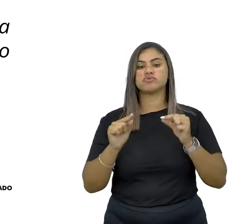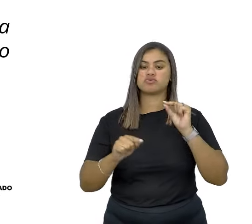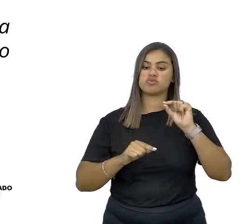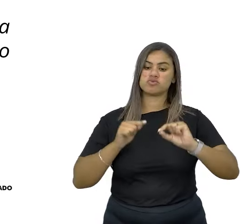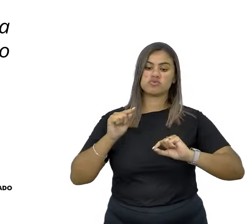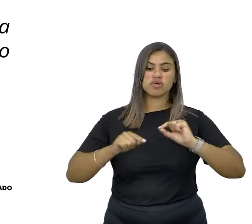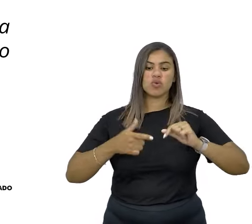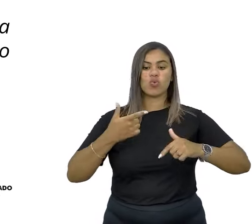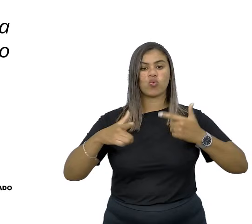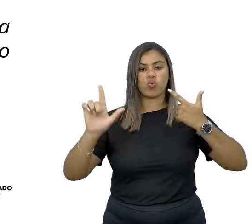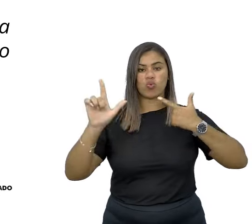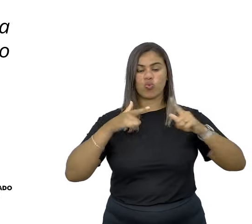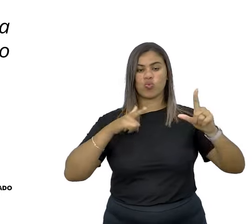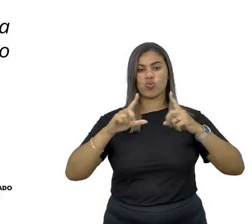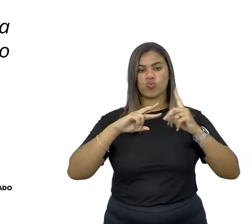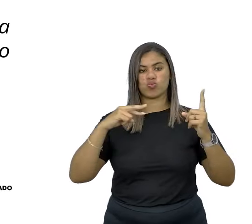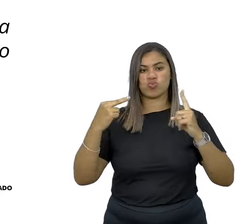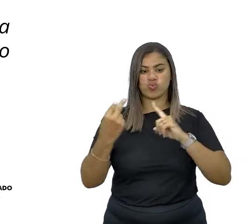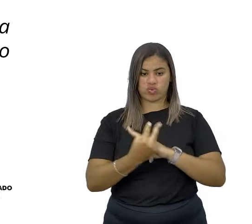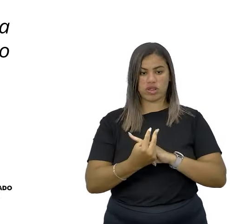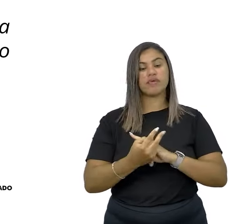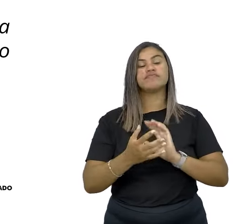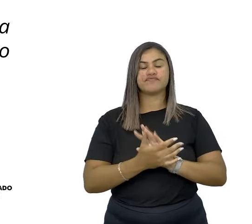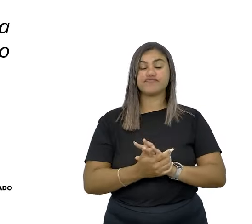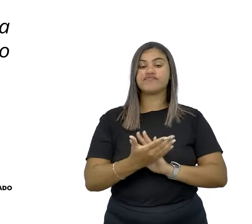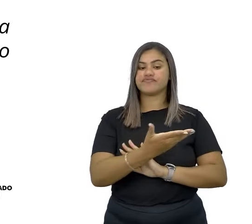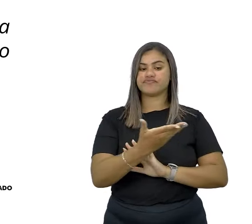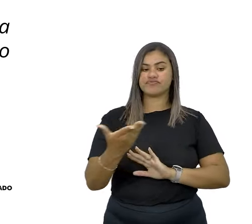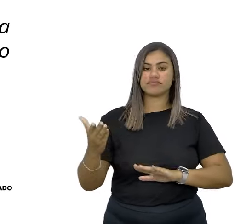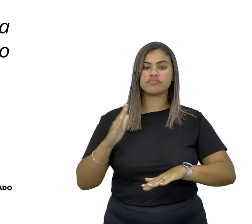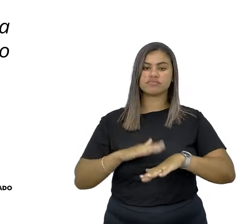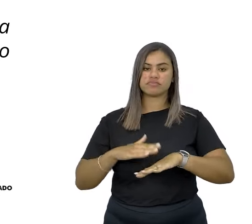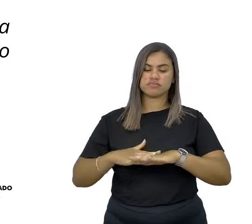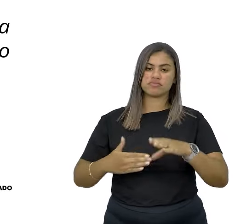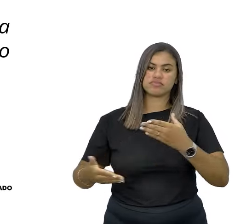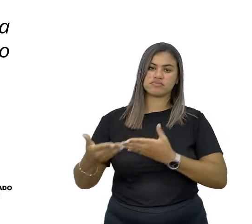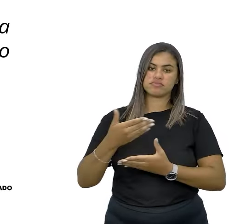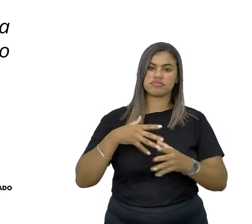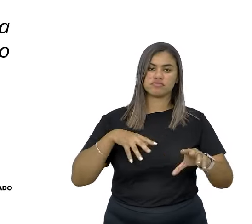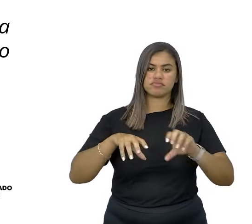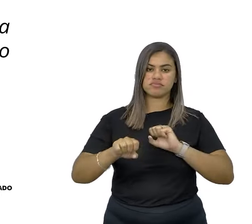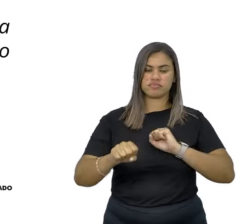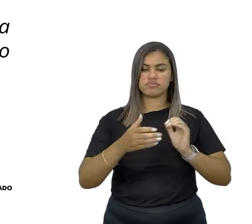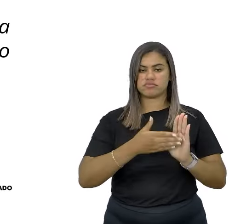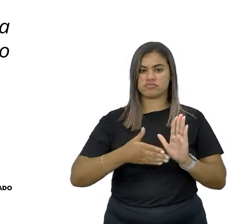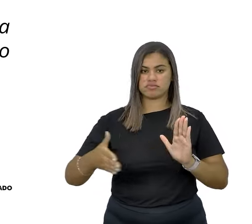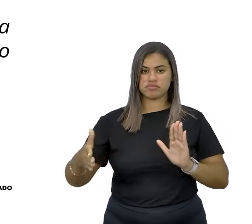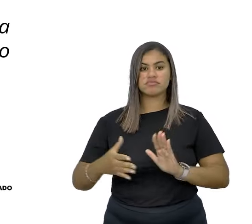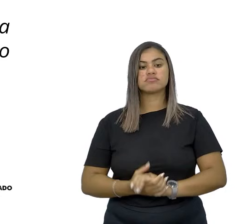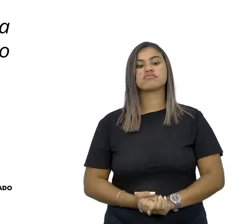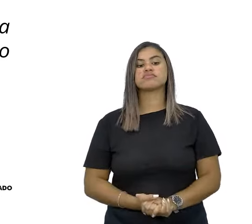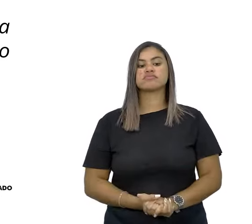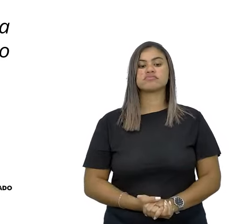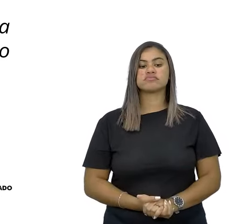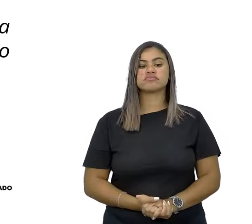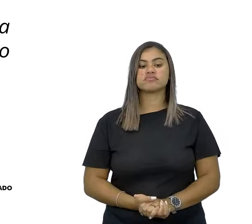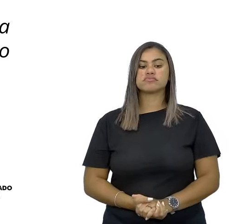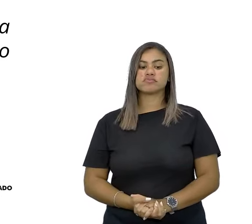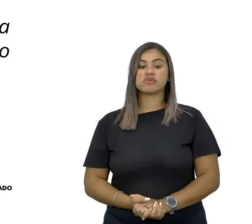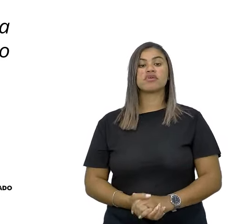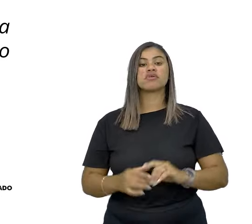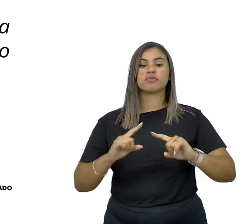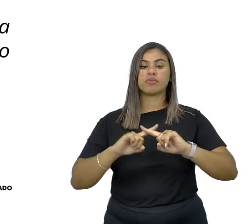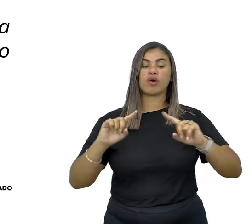com outro olhar, que vocês vão ver, vocês vão fazer a correlação com a formação de etapa, provavelmente, mas é um